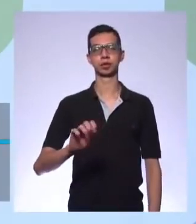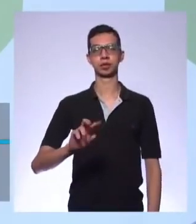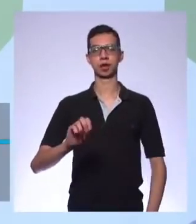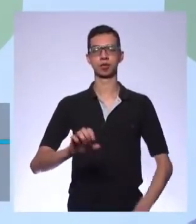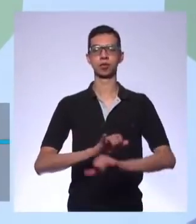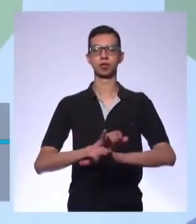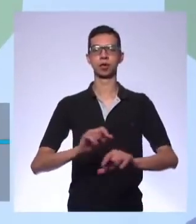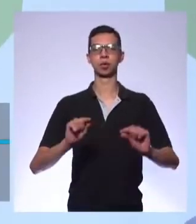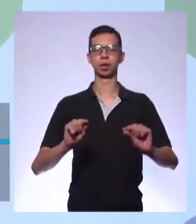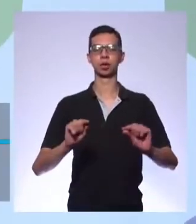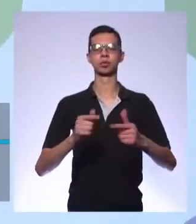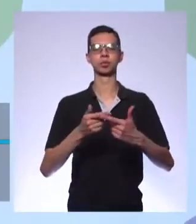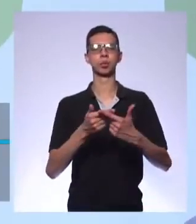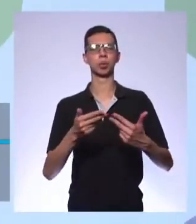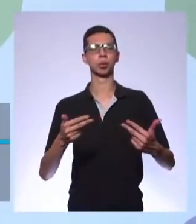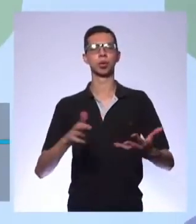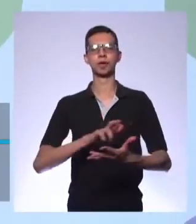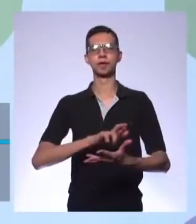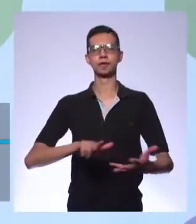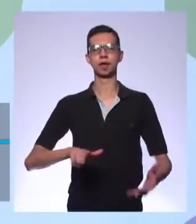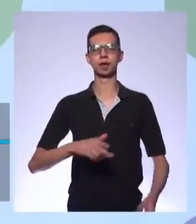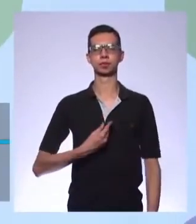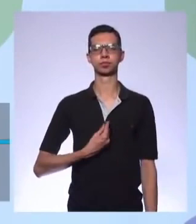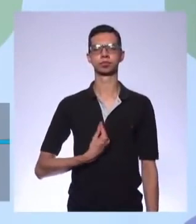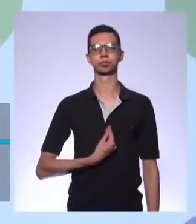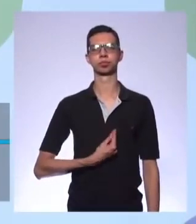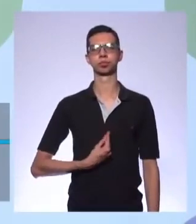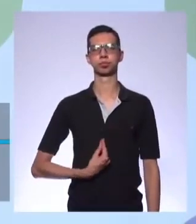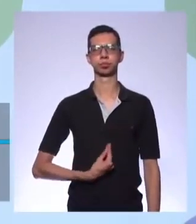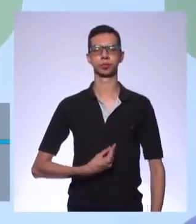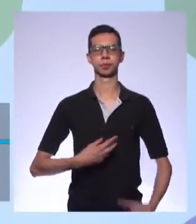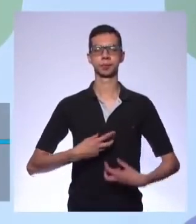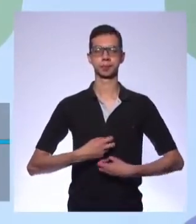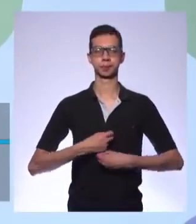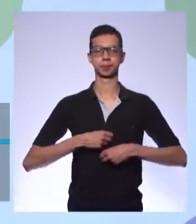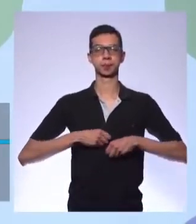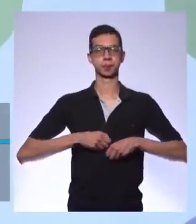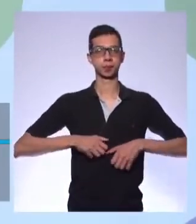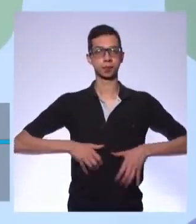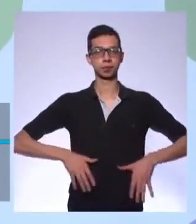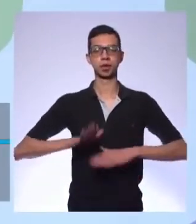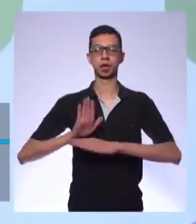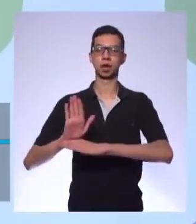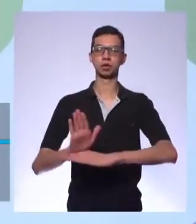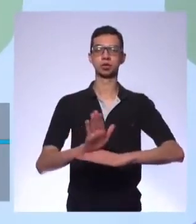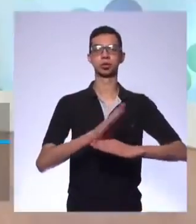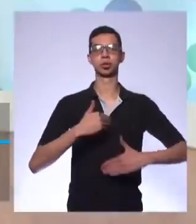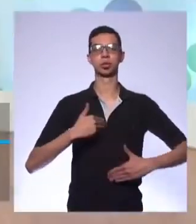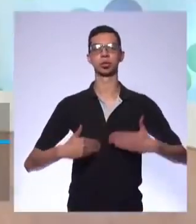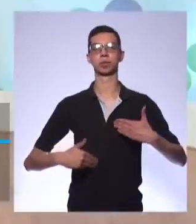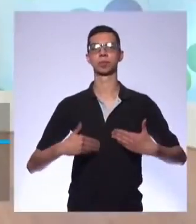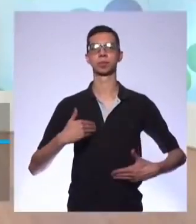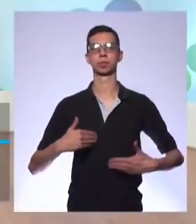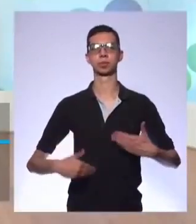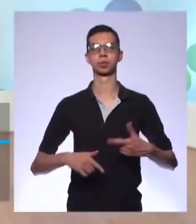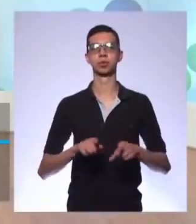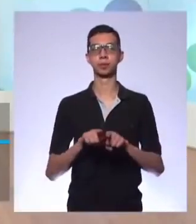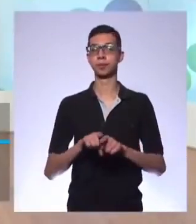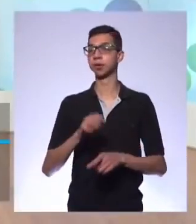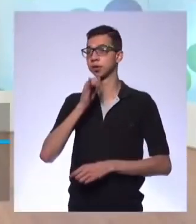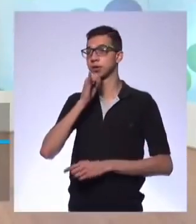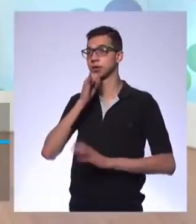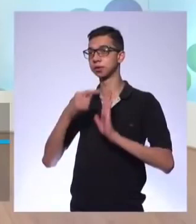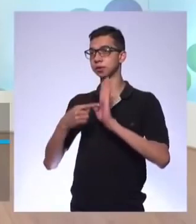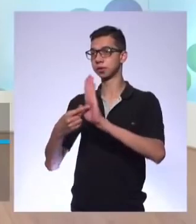que ajudam o nosso corpo. Isso, já já a gente vai discutir aí essa questão E quer nutriente e exemplo? alimento. Hã? Ó, quer Sim. exemplo ó,